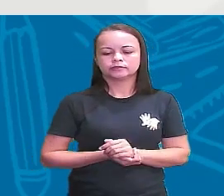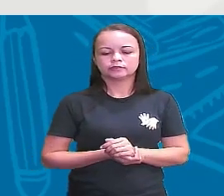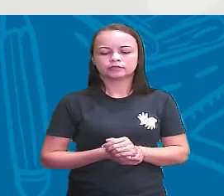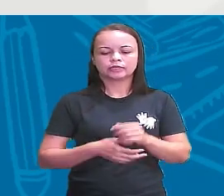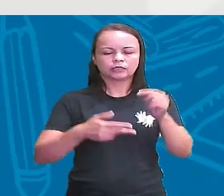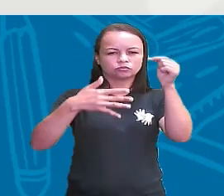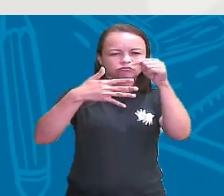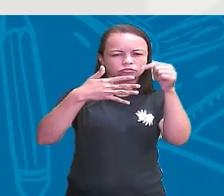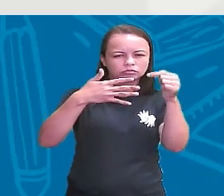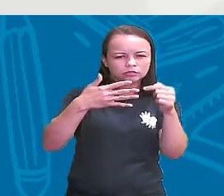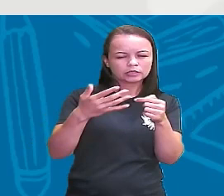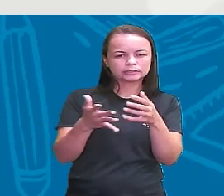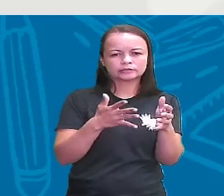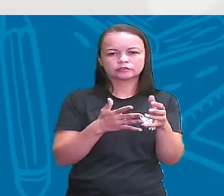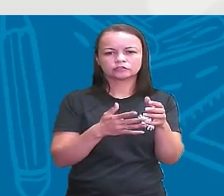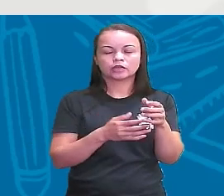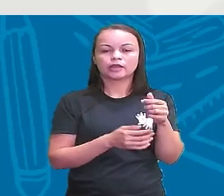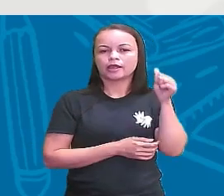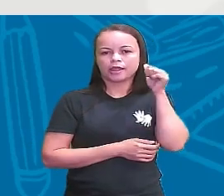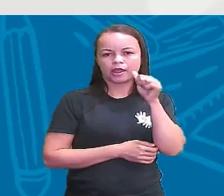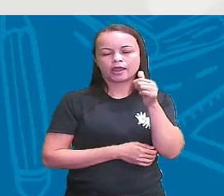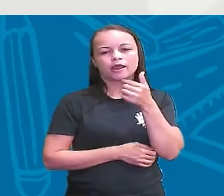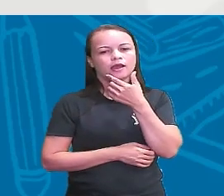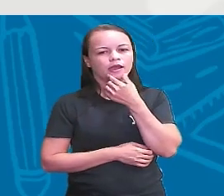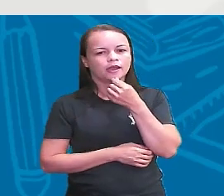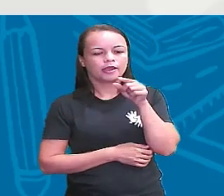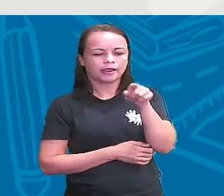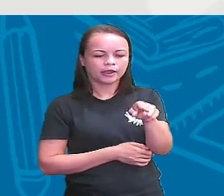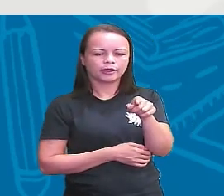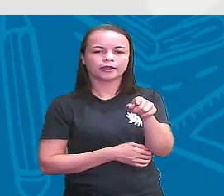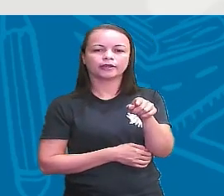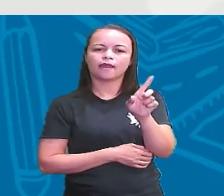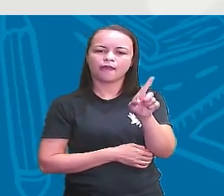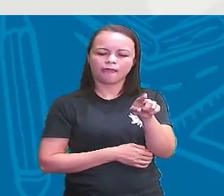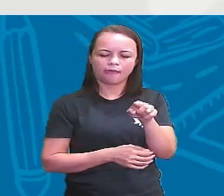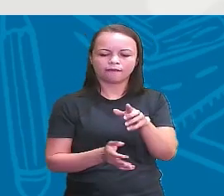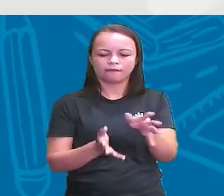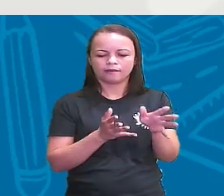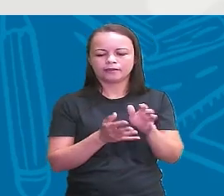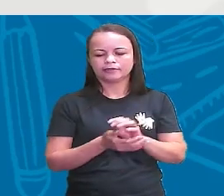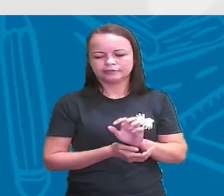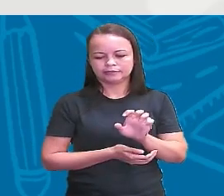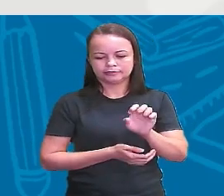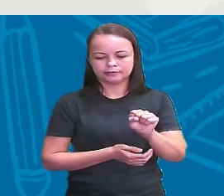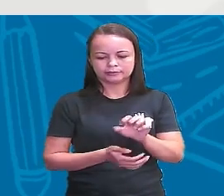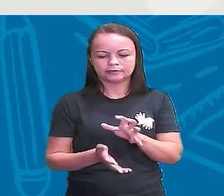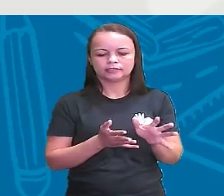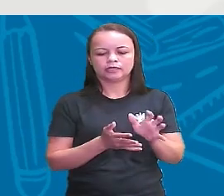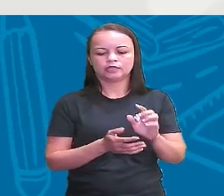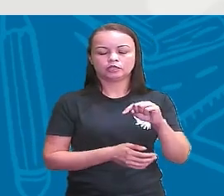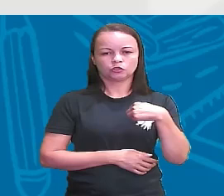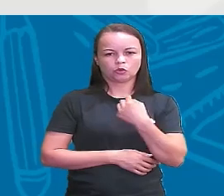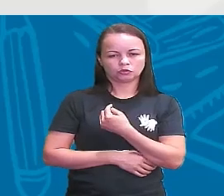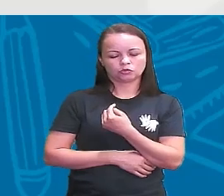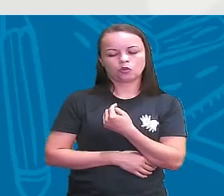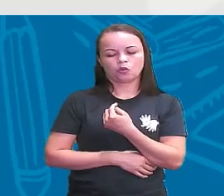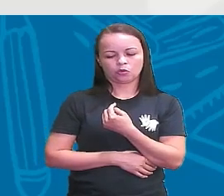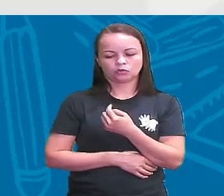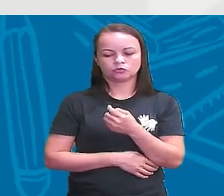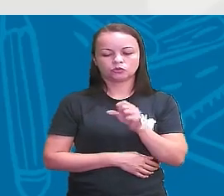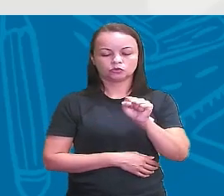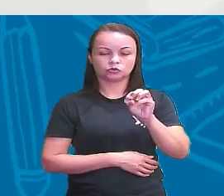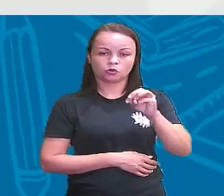ou usted, es, nosotros ou nosotras, somos, vosotros